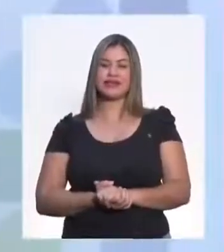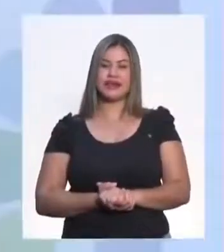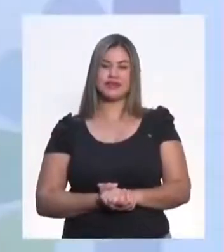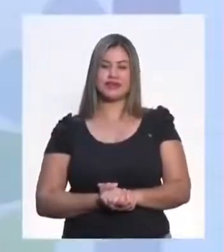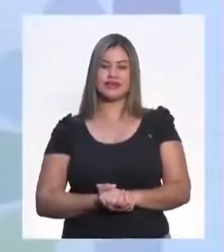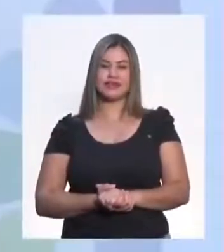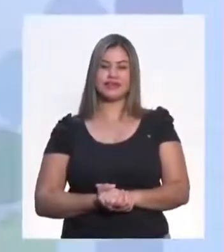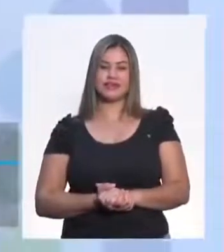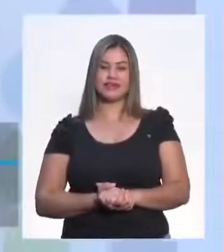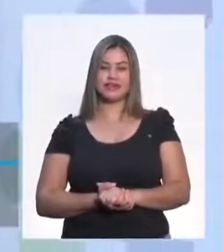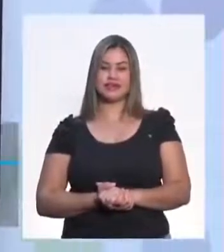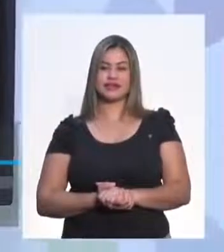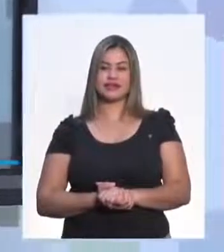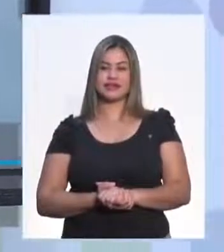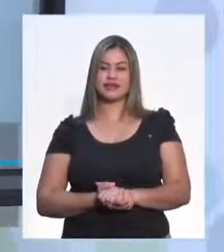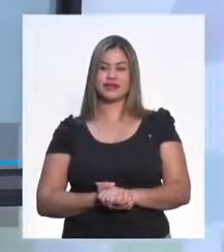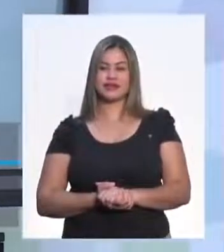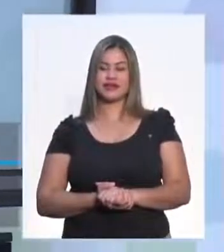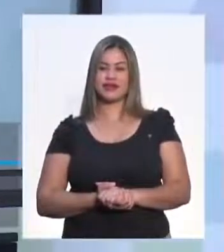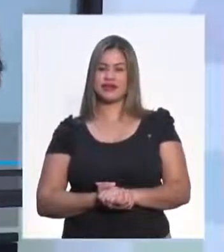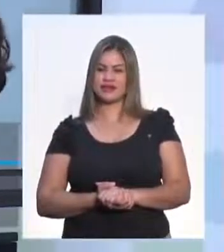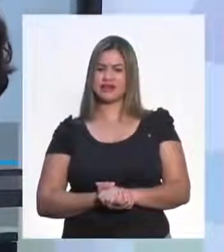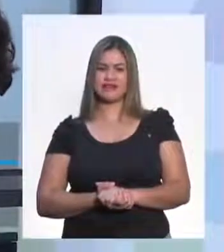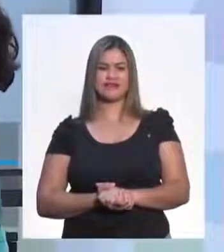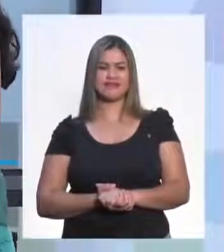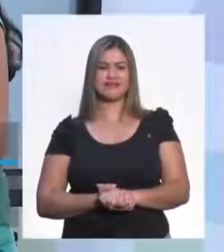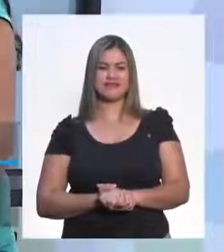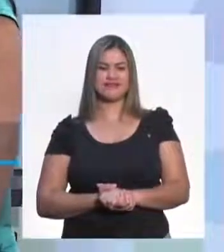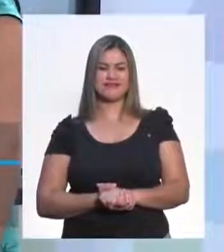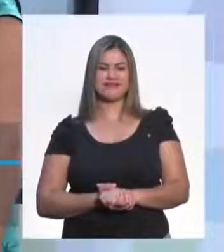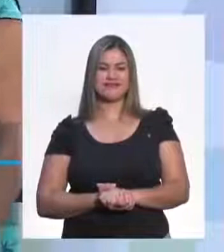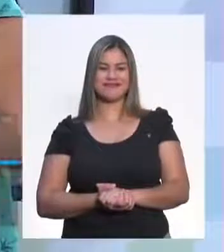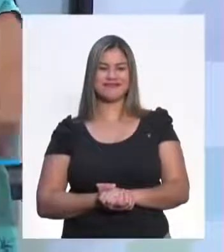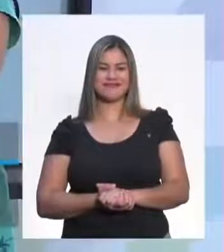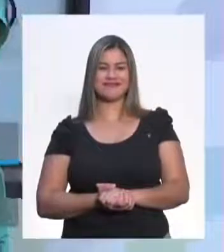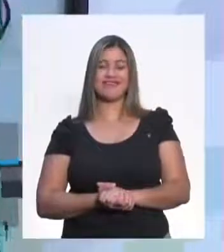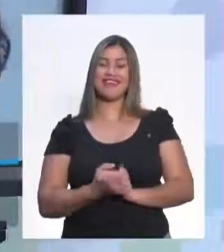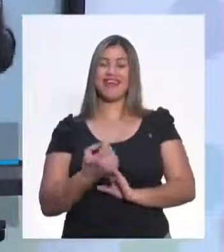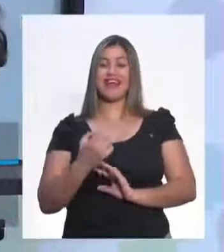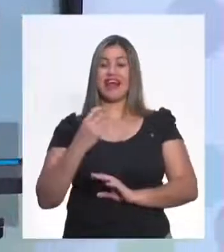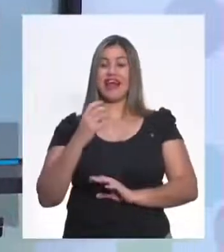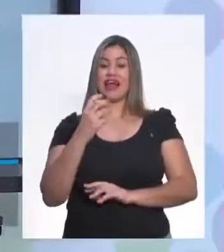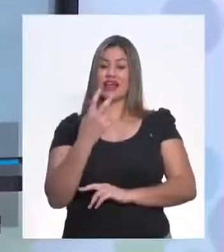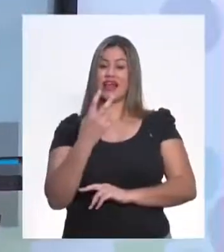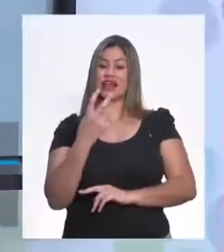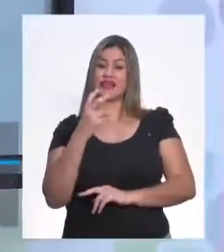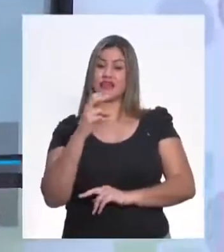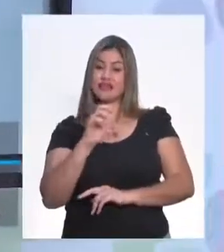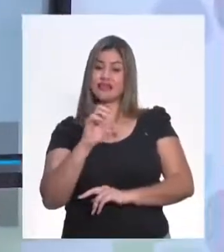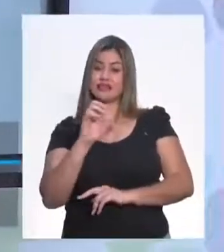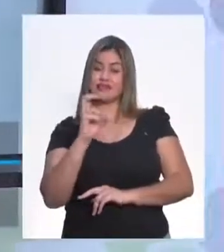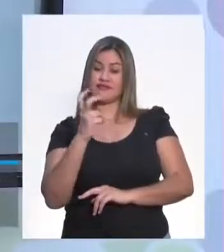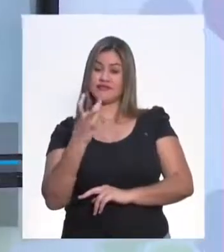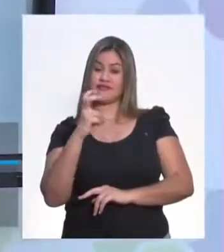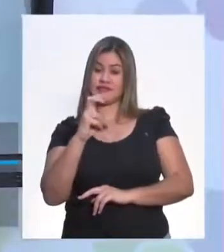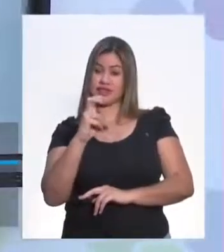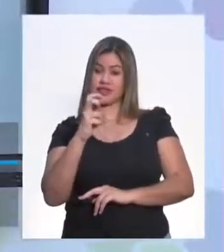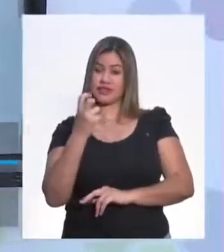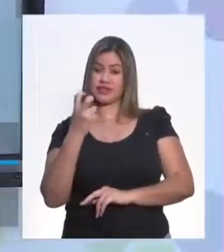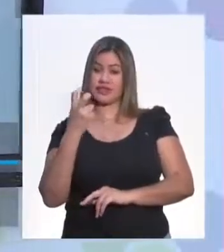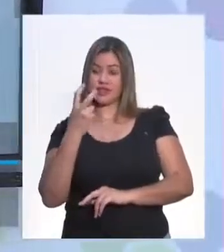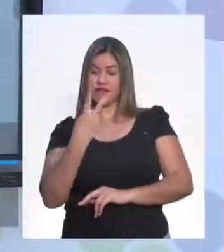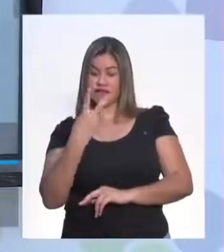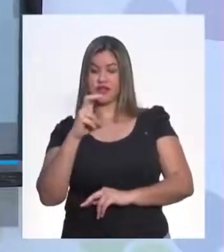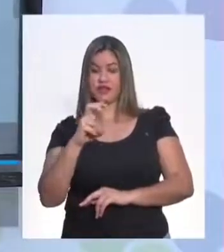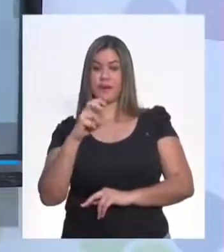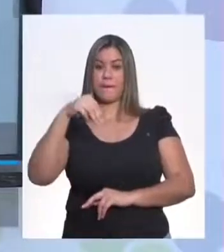B? Aqui nós temos 25 milésimos, certo? Então, eu vou escrever